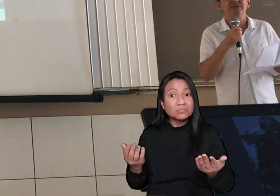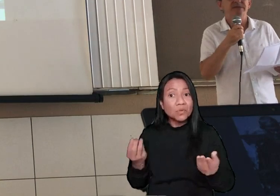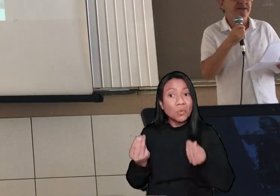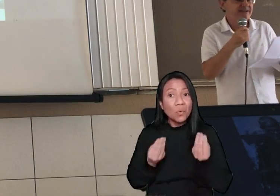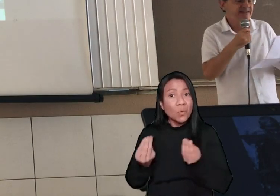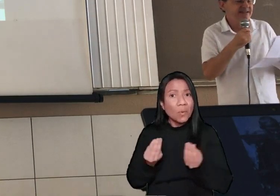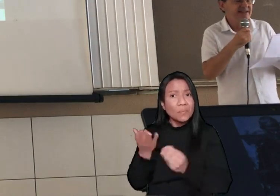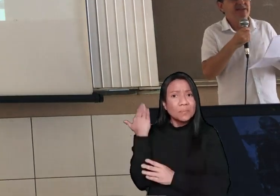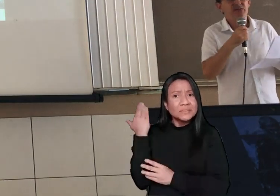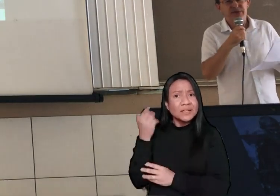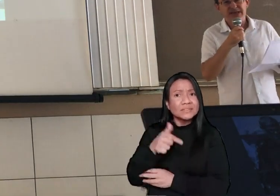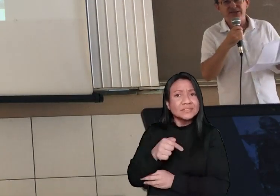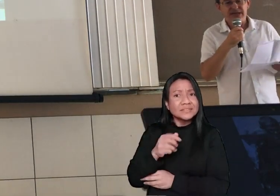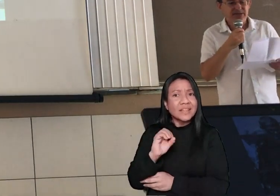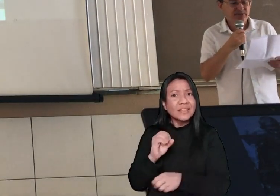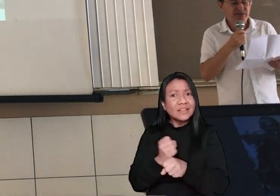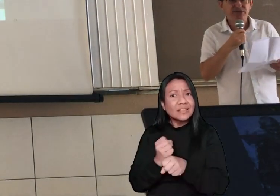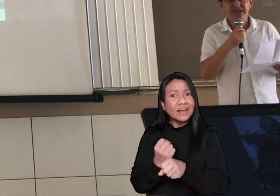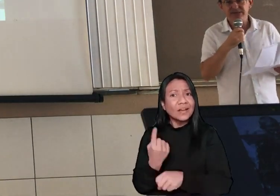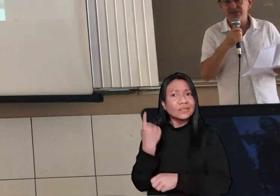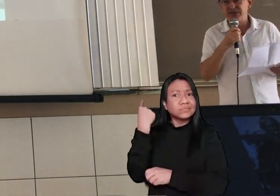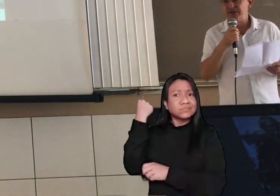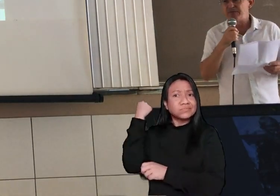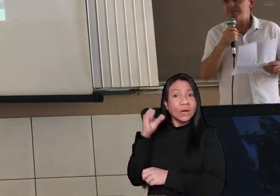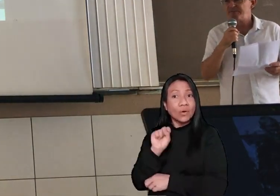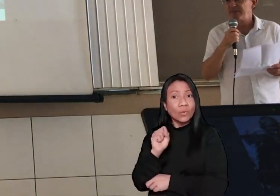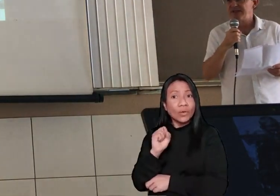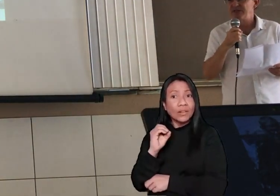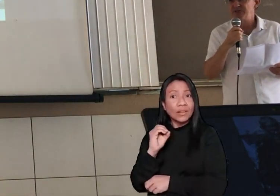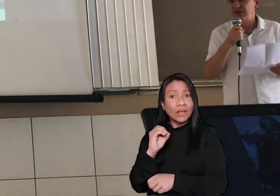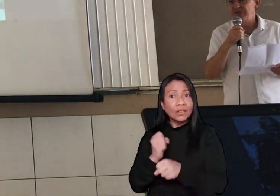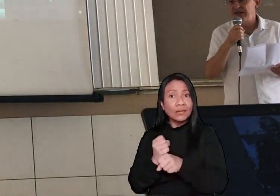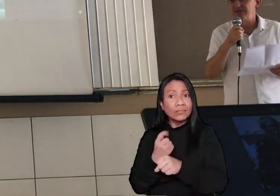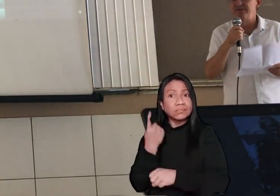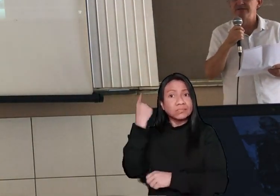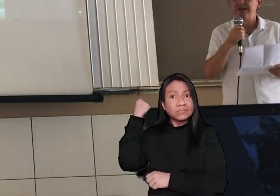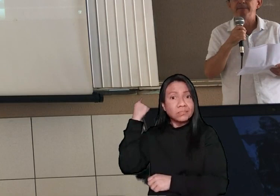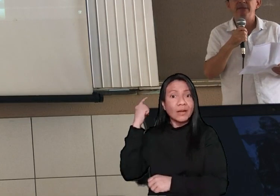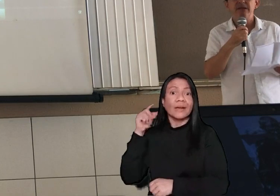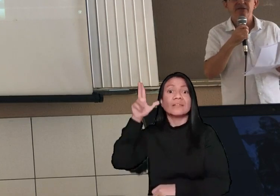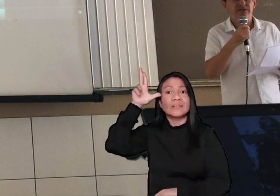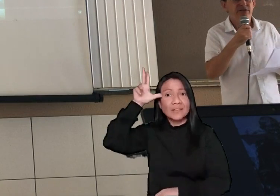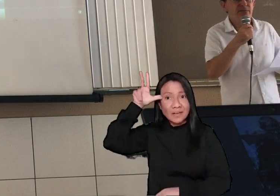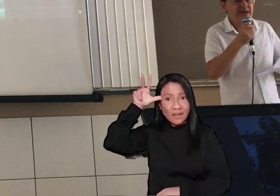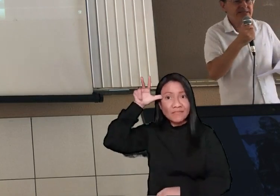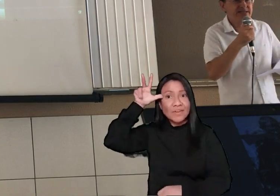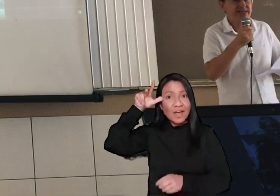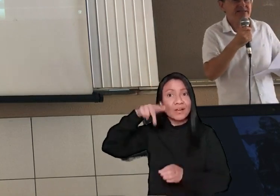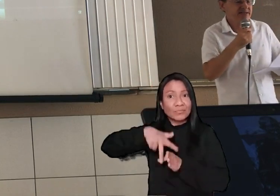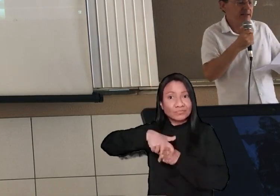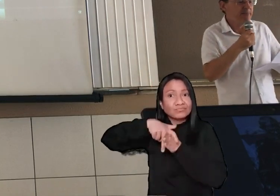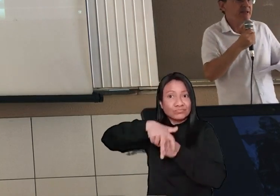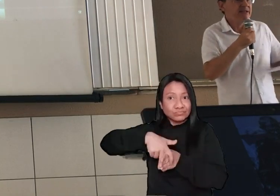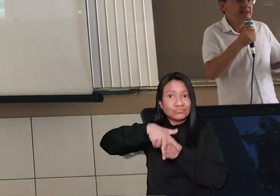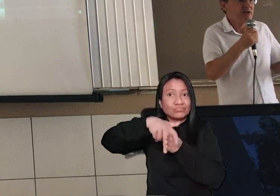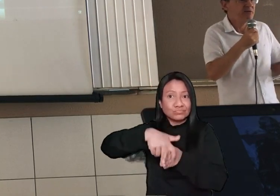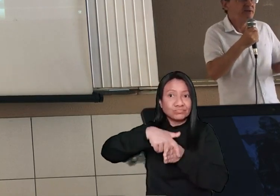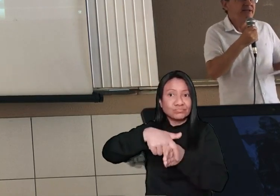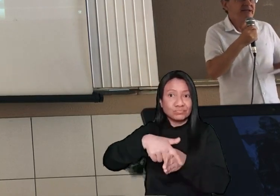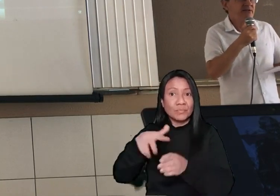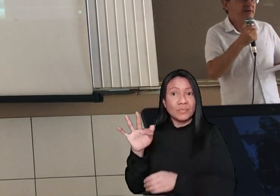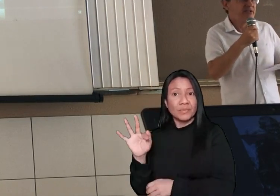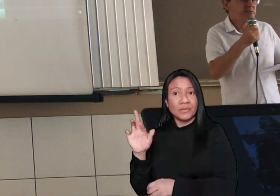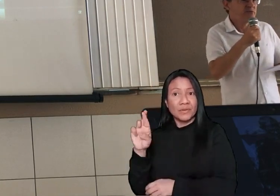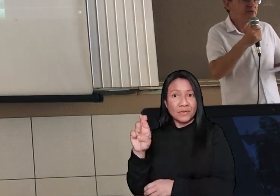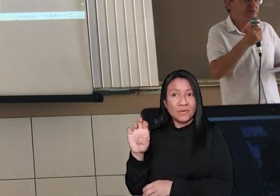o burro, né? E o Frei Deodato tinha o seu cavalo, tá? Cavalo Max. Tá?